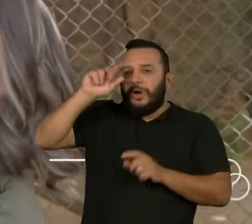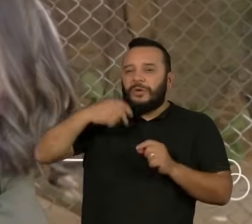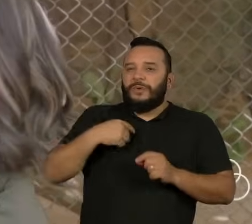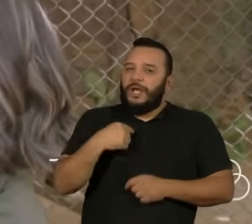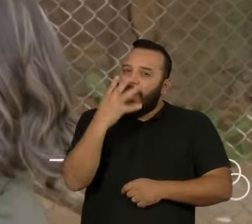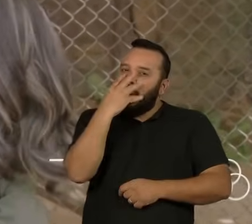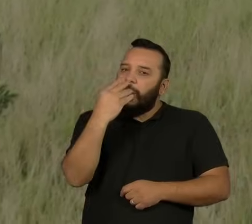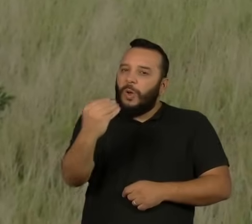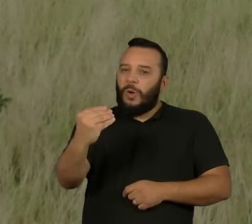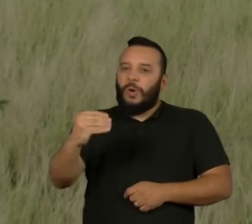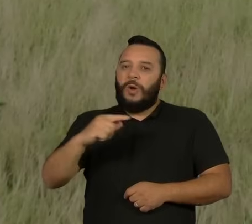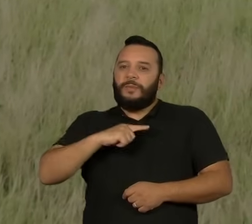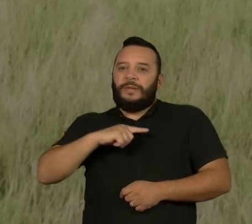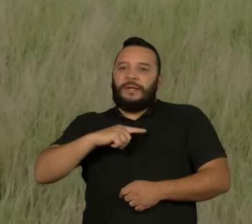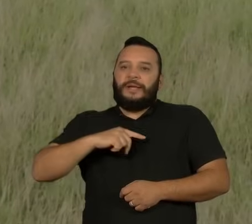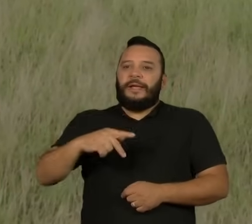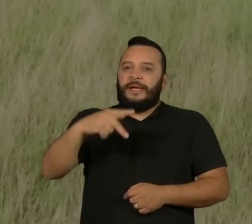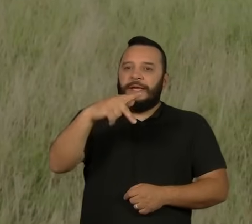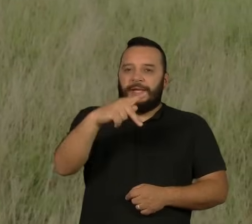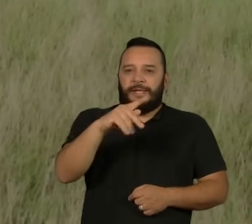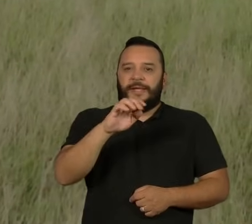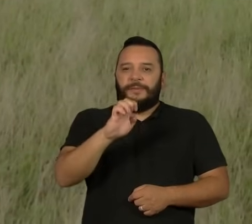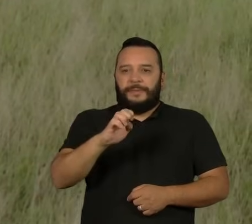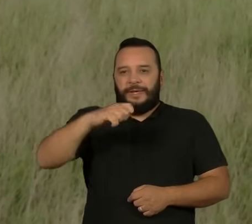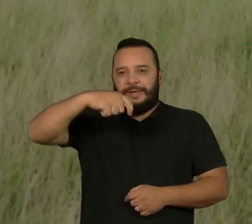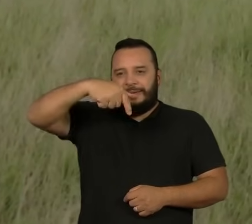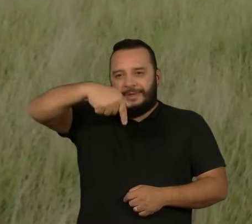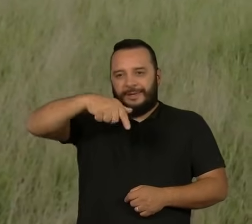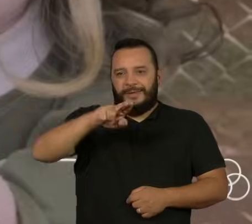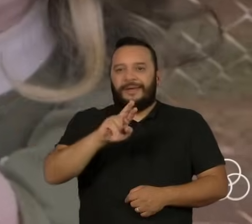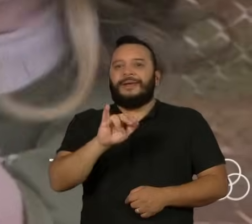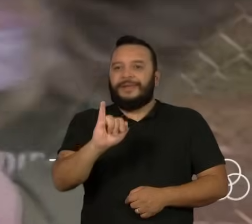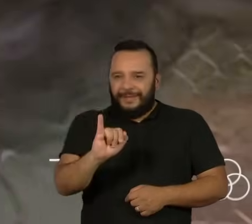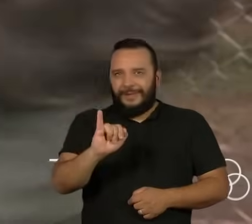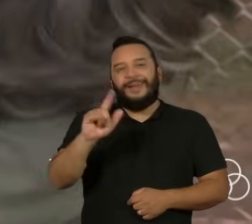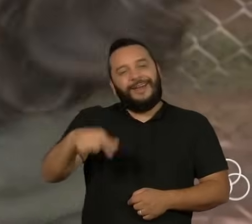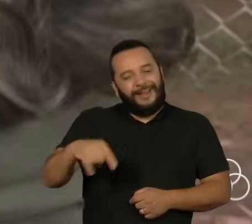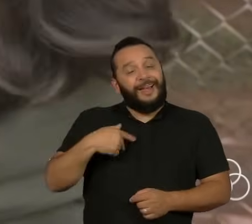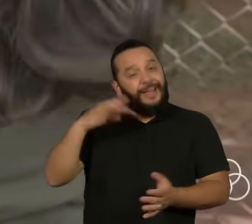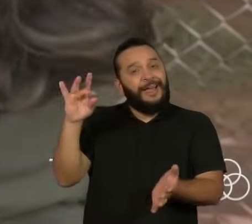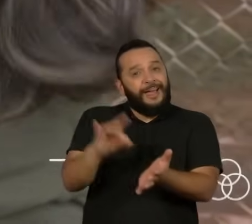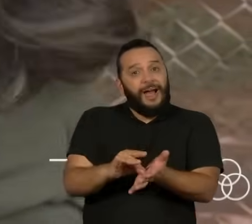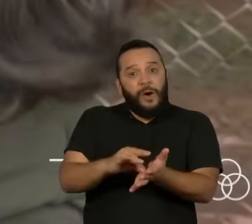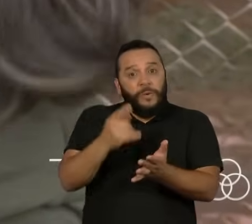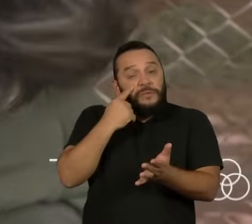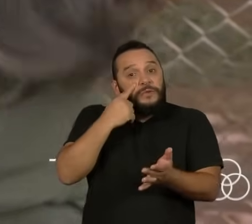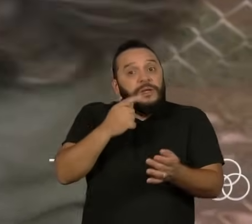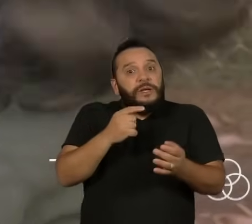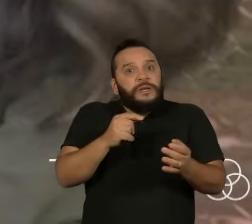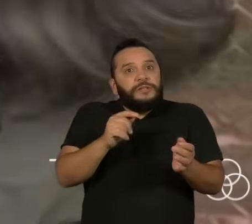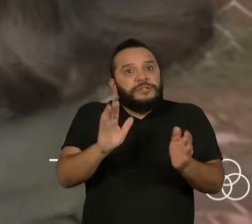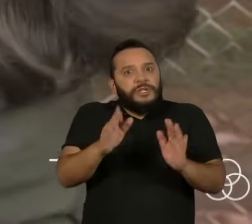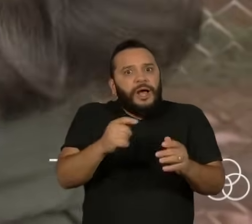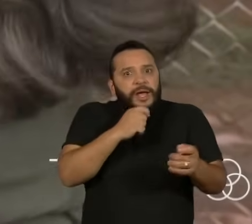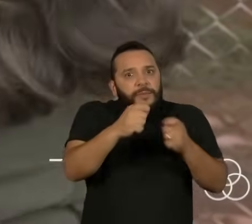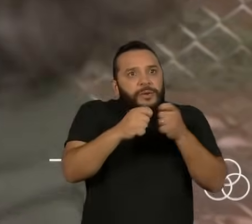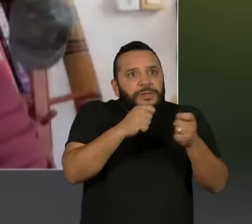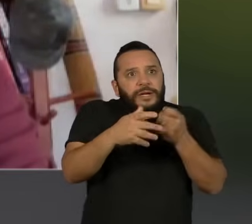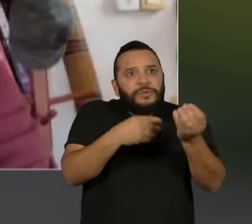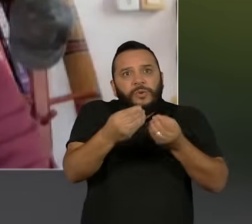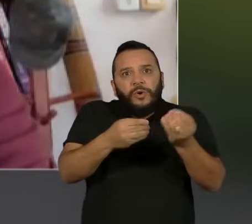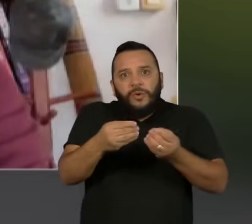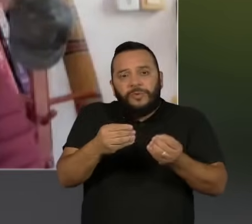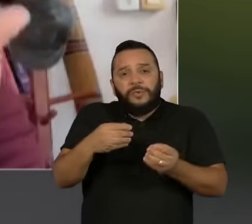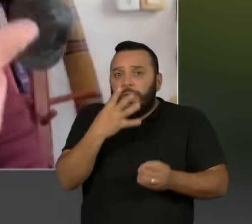uma lobinha, eu tive a ideia desse capítulo lendo uma reportagem da reintrodução dessa lobinha.